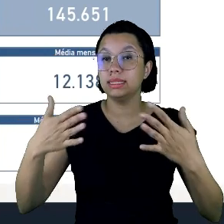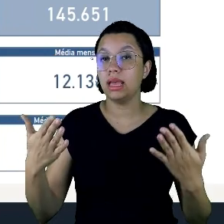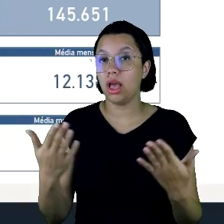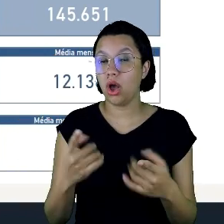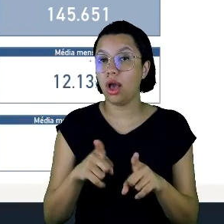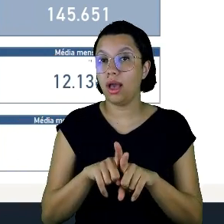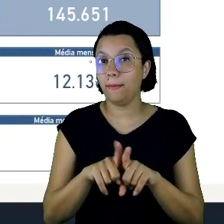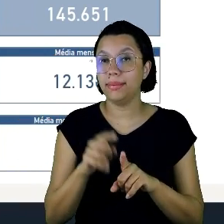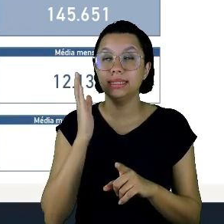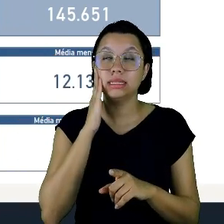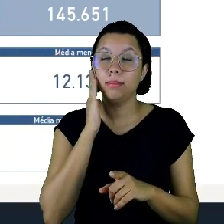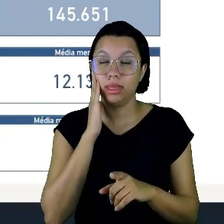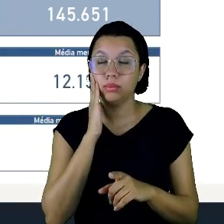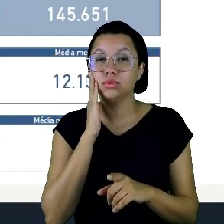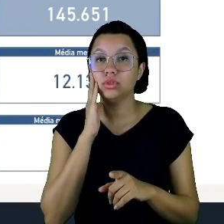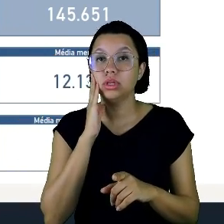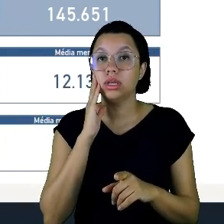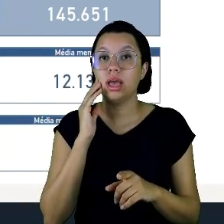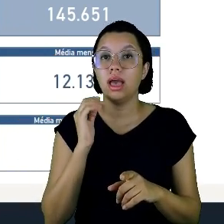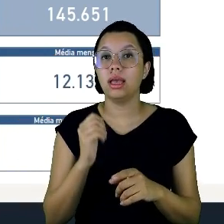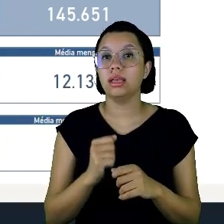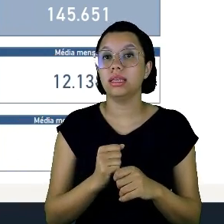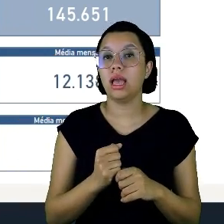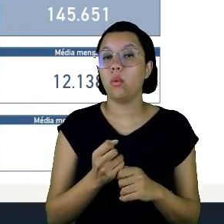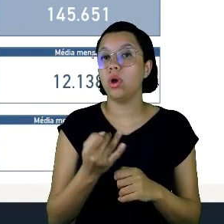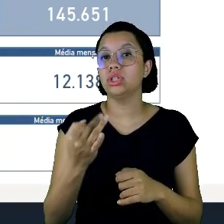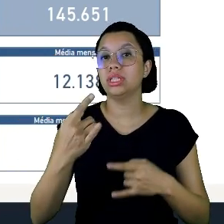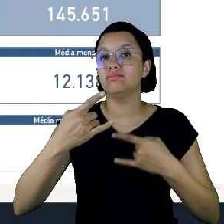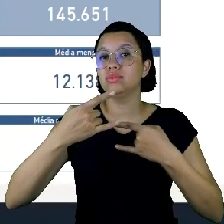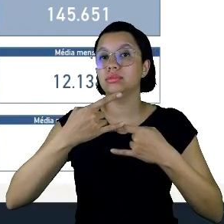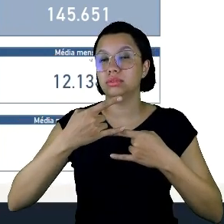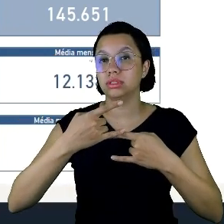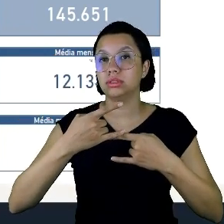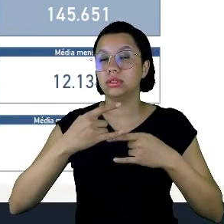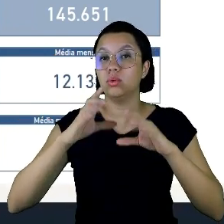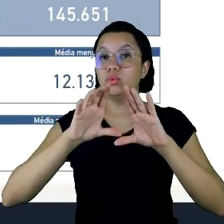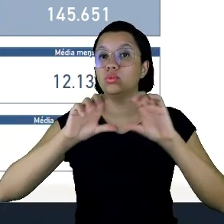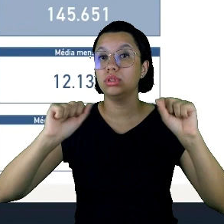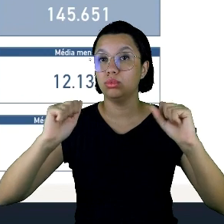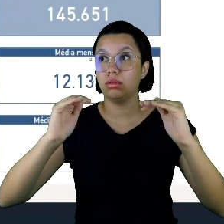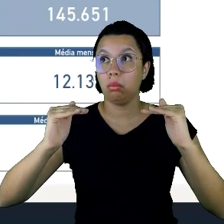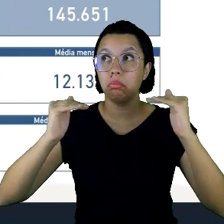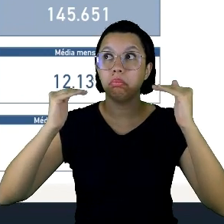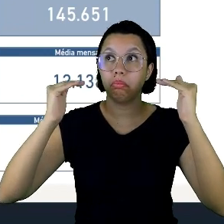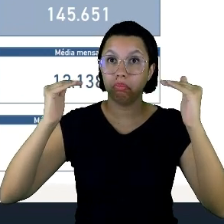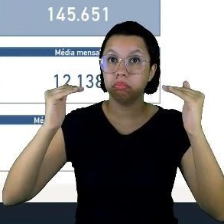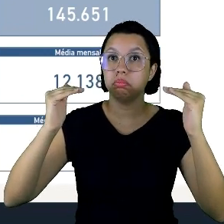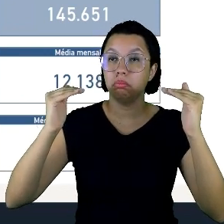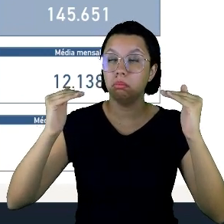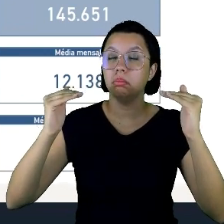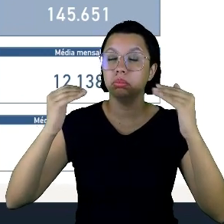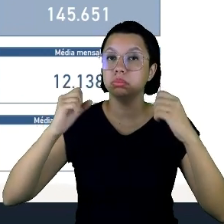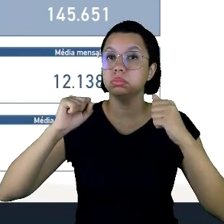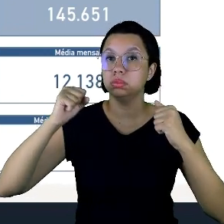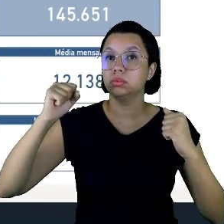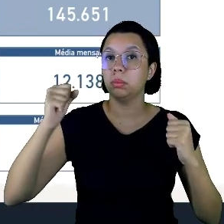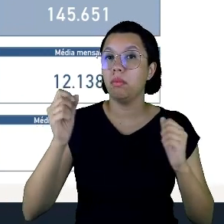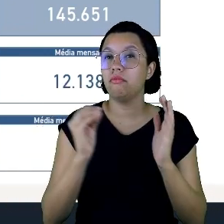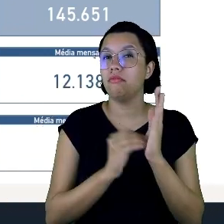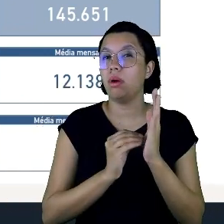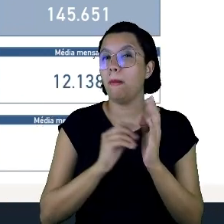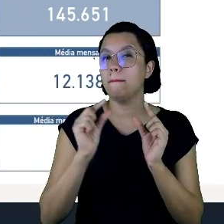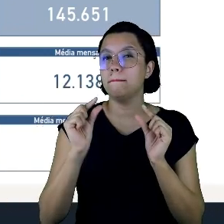ponto, eu aproveito para esclarecer que sabemos que o grau de virtualização do tribunal ele está